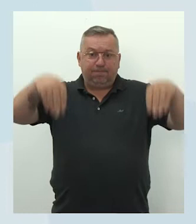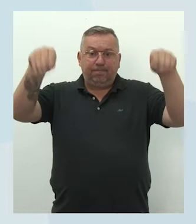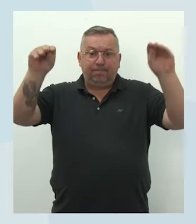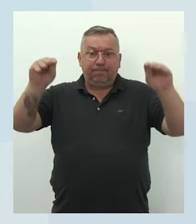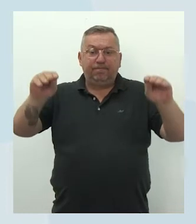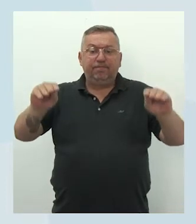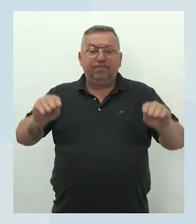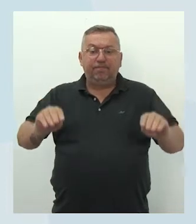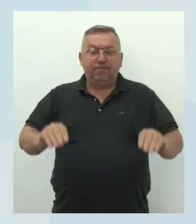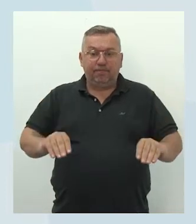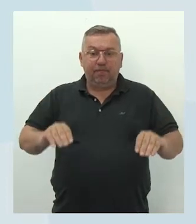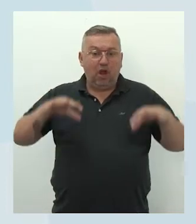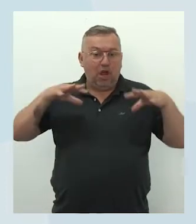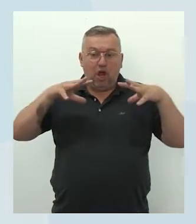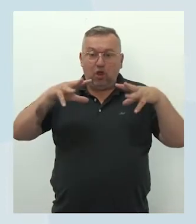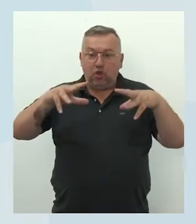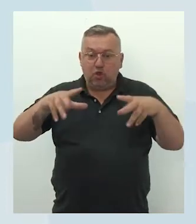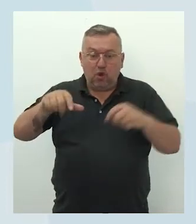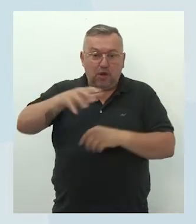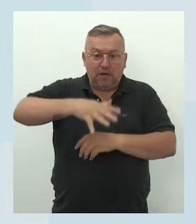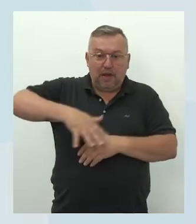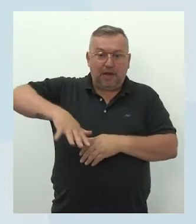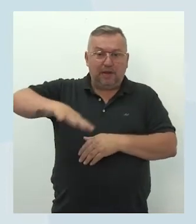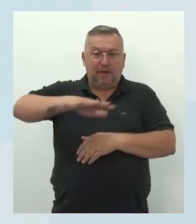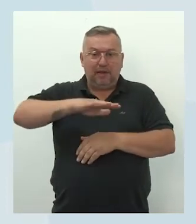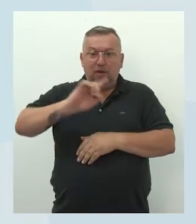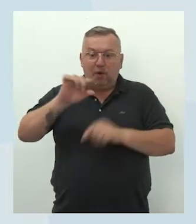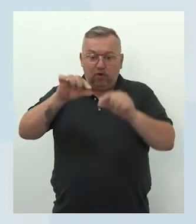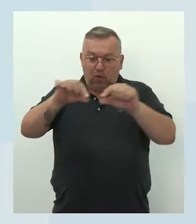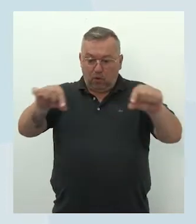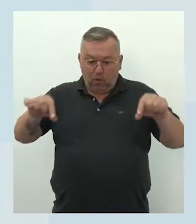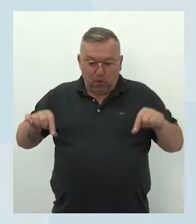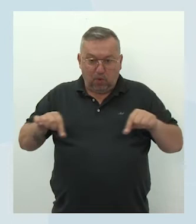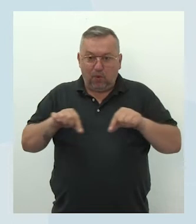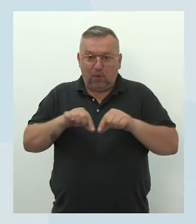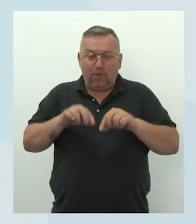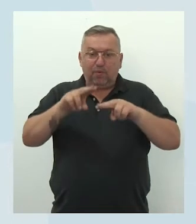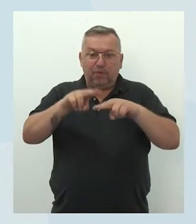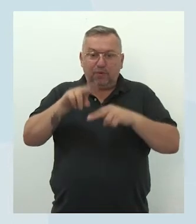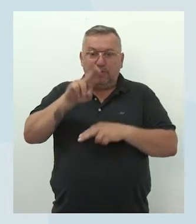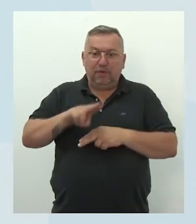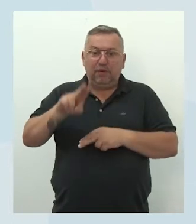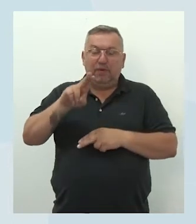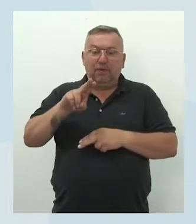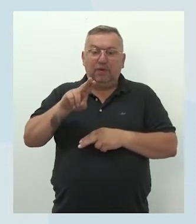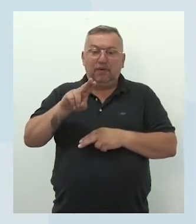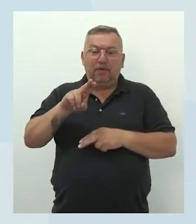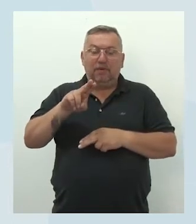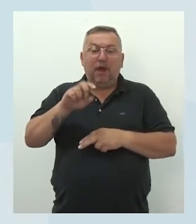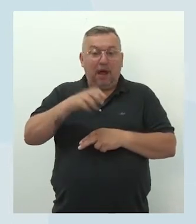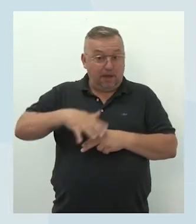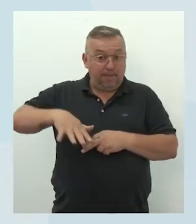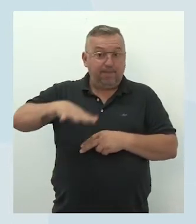toalha. Nós cobrimos toda a mesa, e não só o contorno dessa mesa. Por isso nós estamos falando